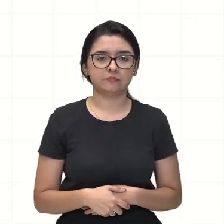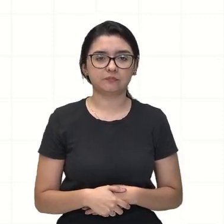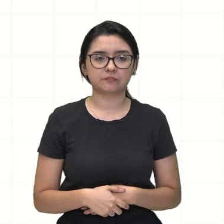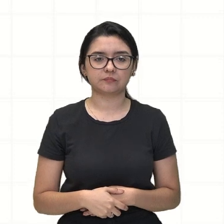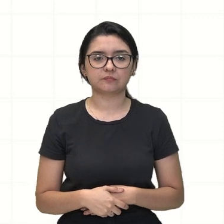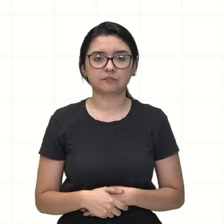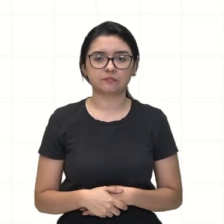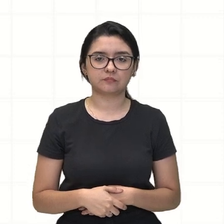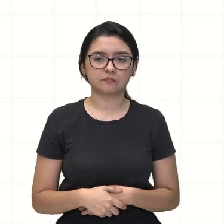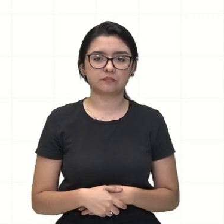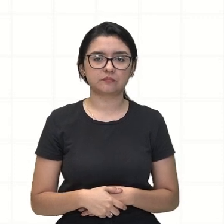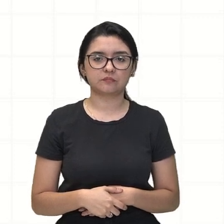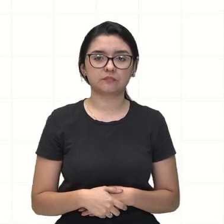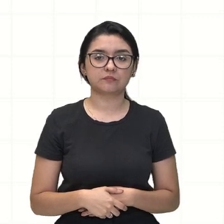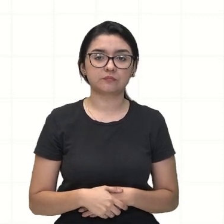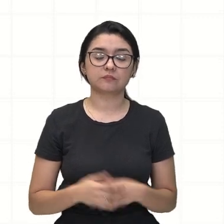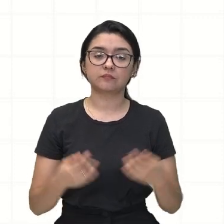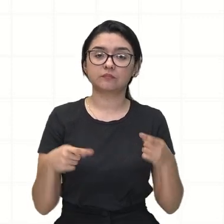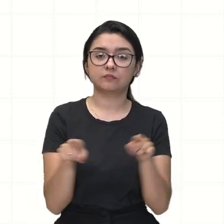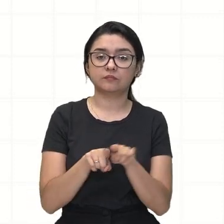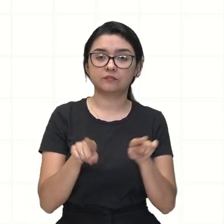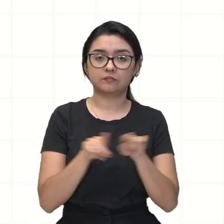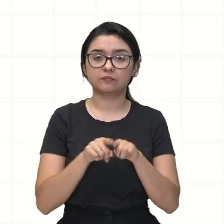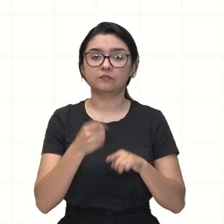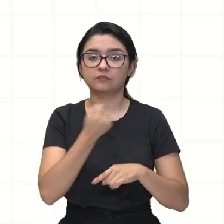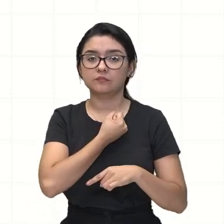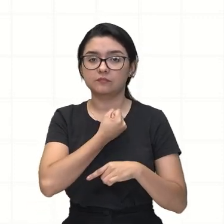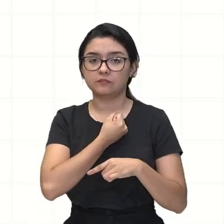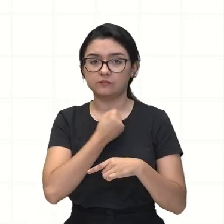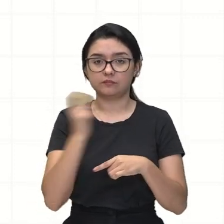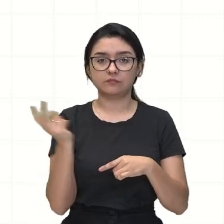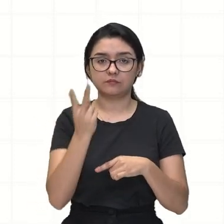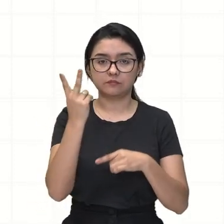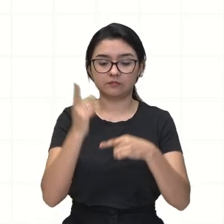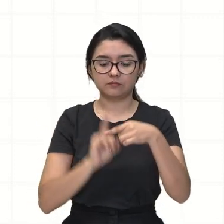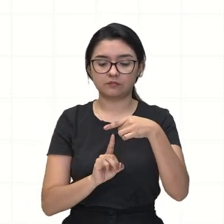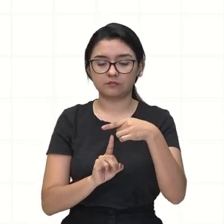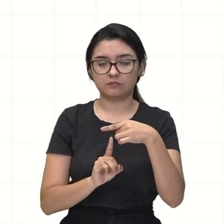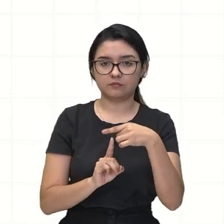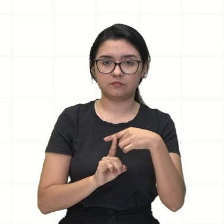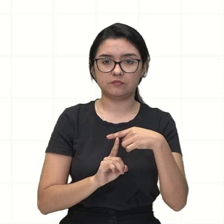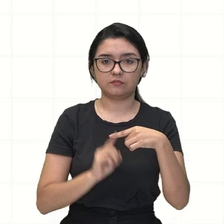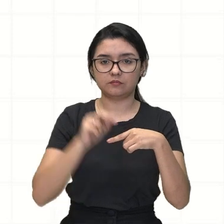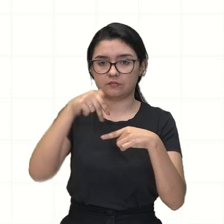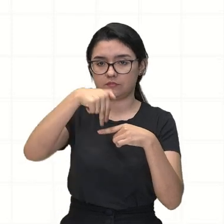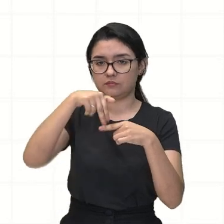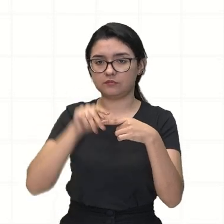Numerador e aos valores do denominador, tá bom?